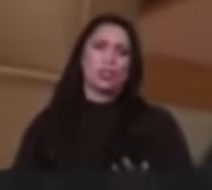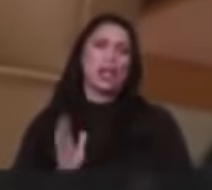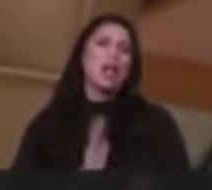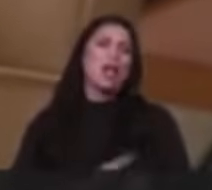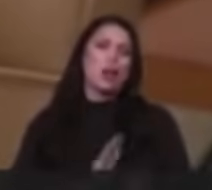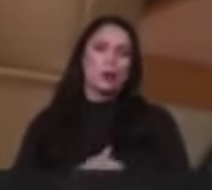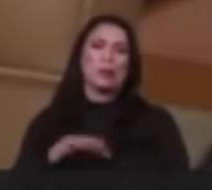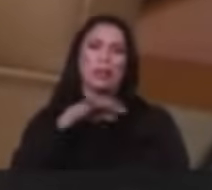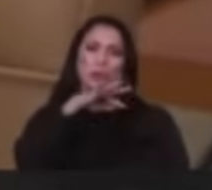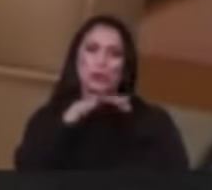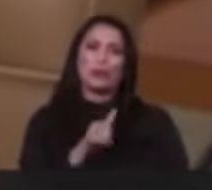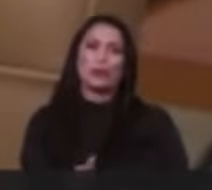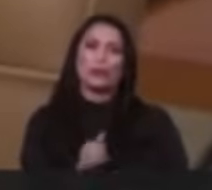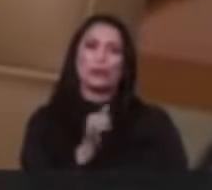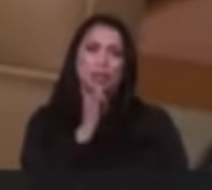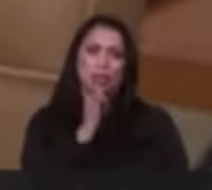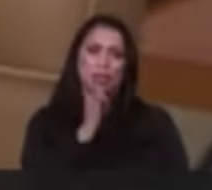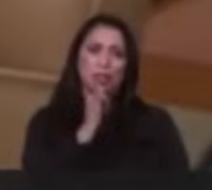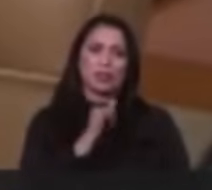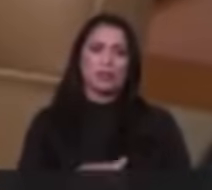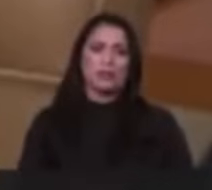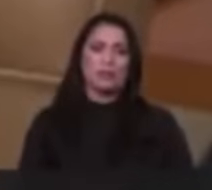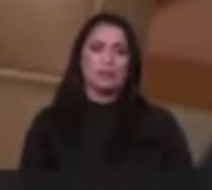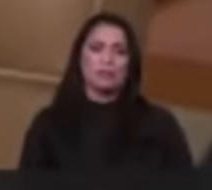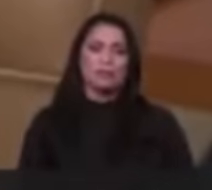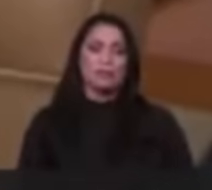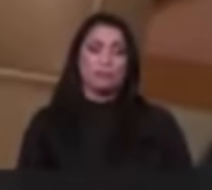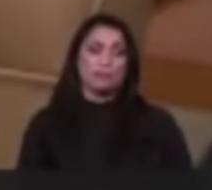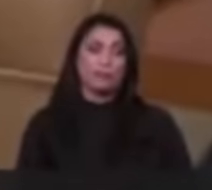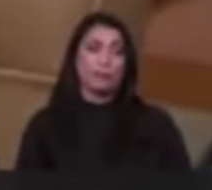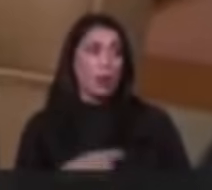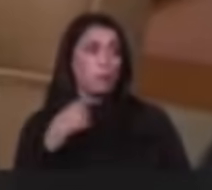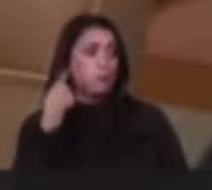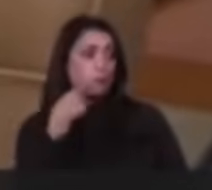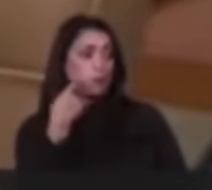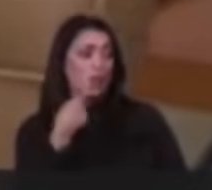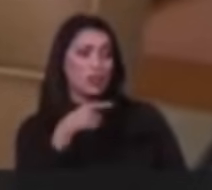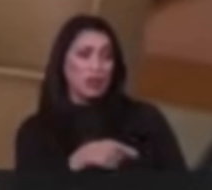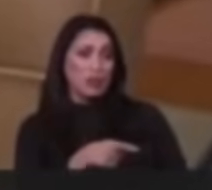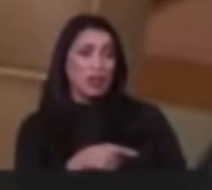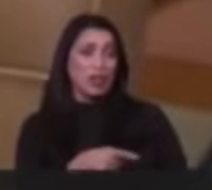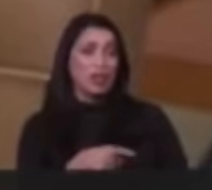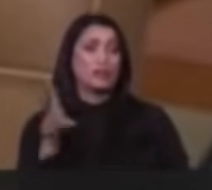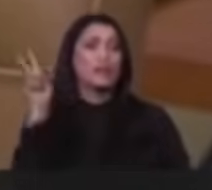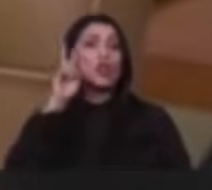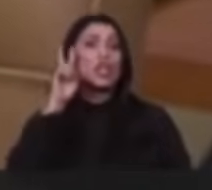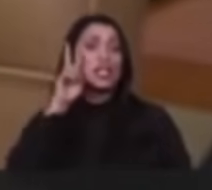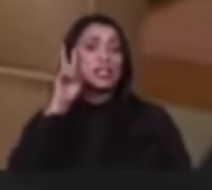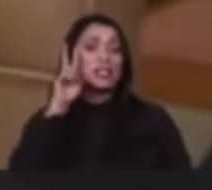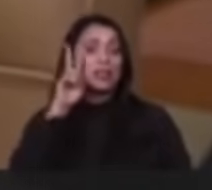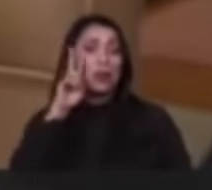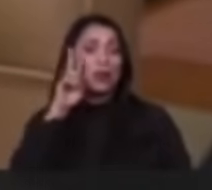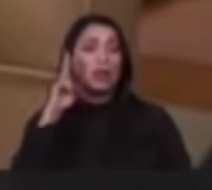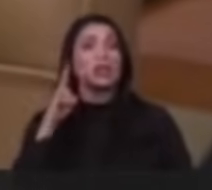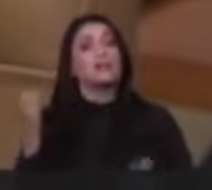momento triste e, infelizmente, para o advogado, um momento triste que vai ficar na história e nos